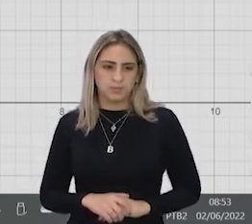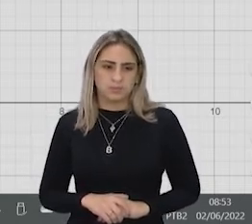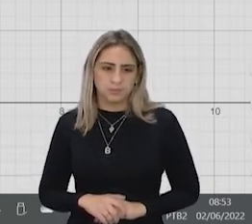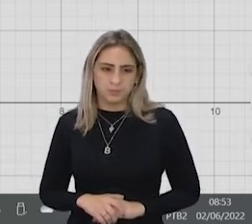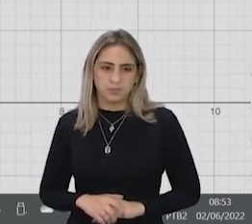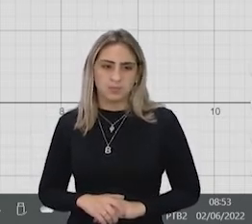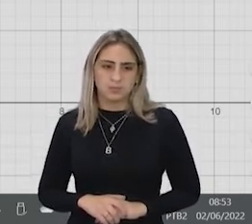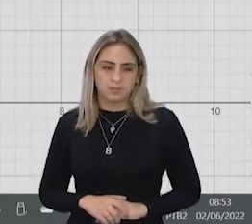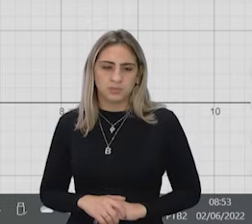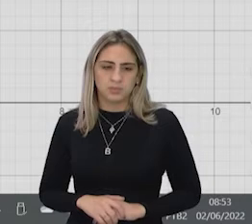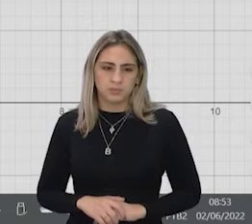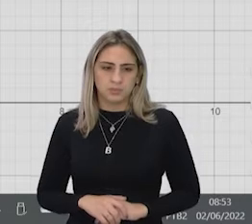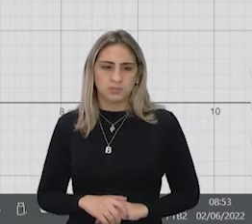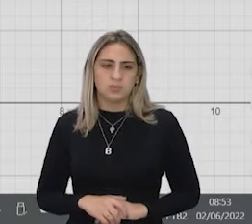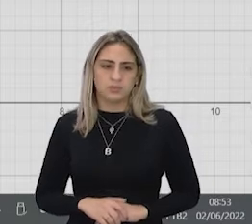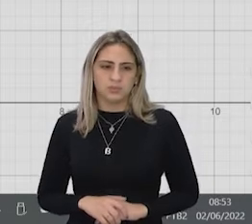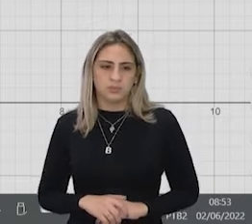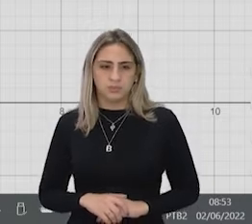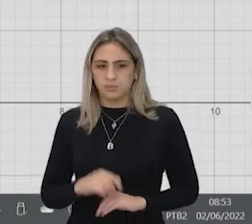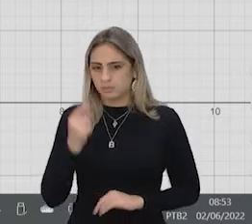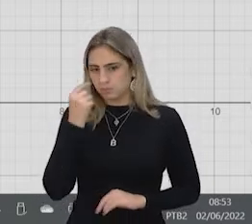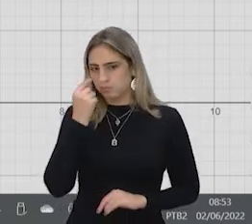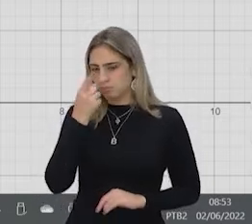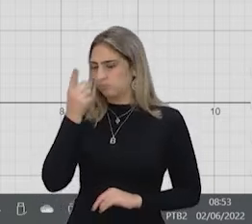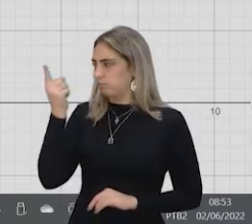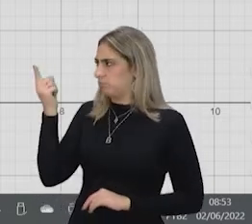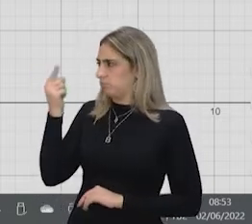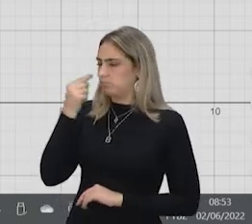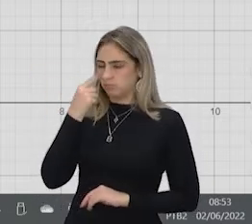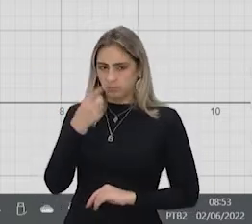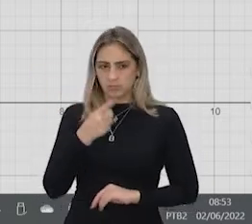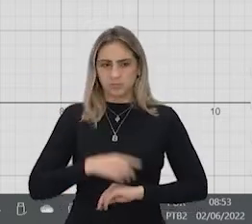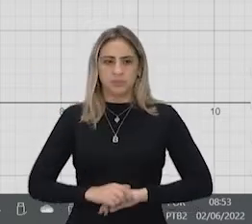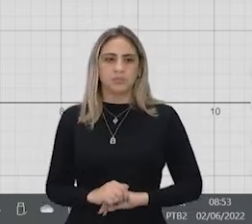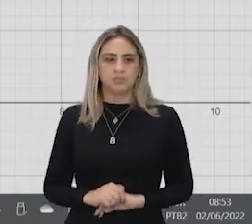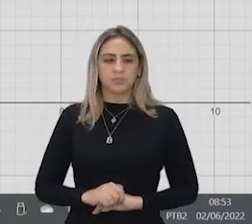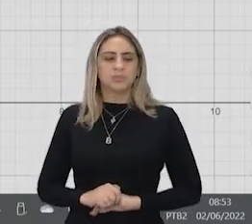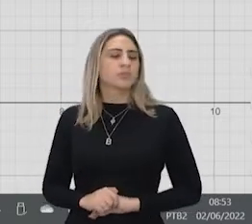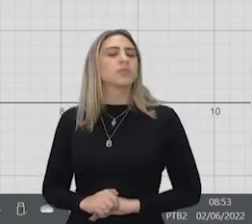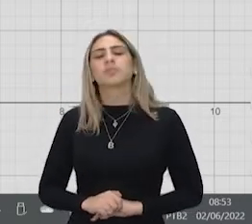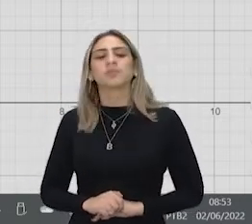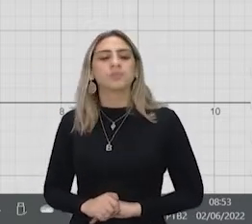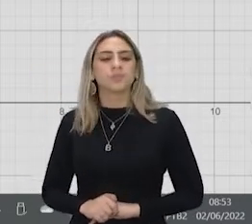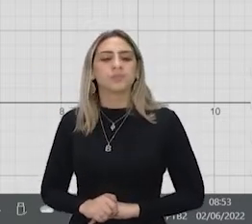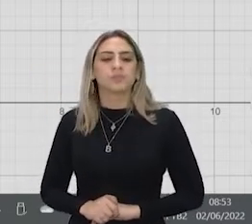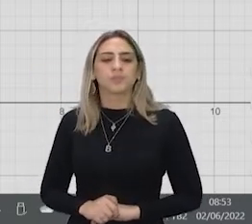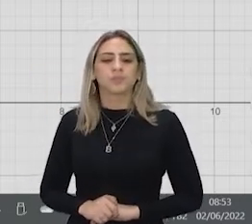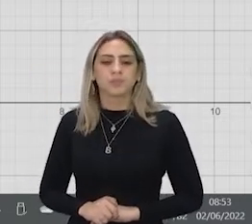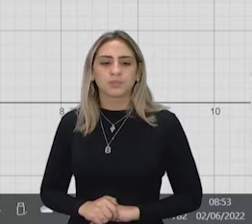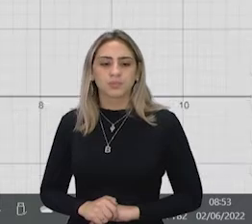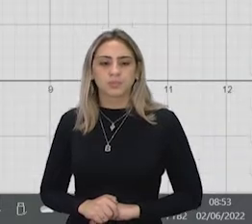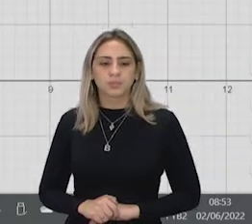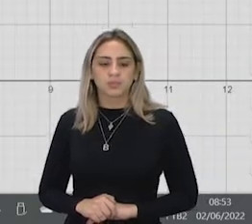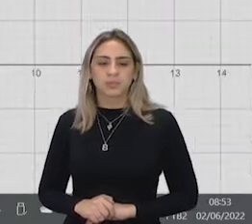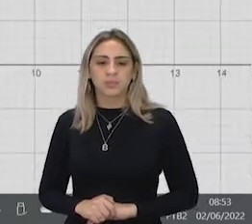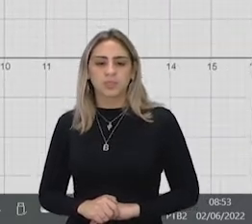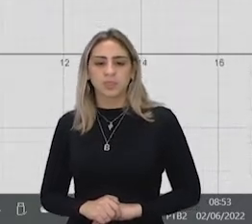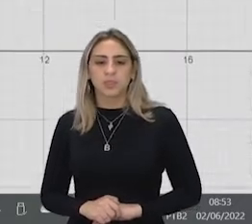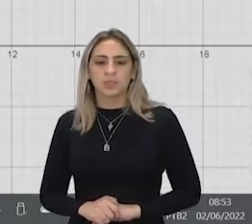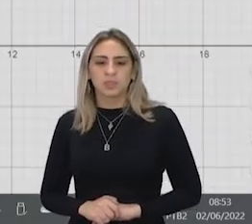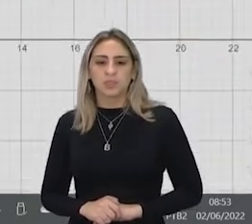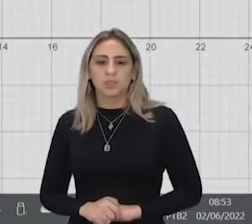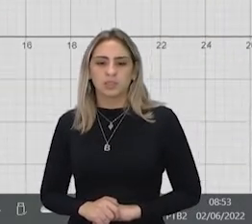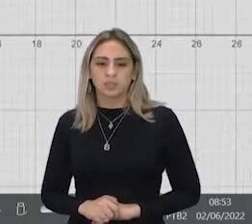Circunflexo T. Aí você vai ter esta curva aí, tá certo? Veja que se você fizer zoom,